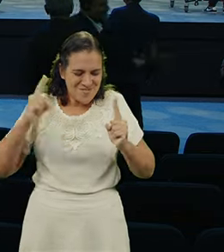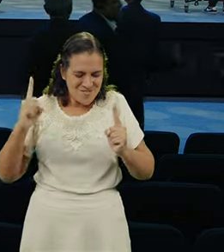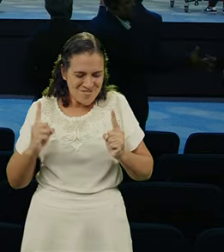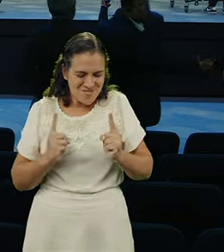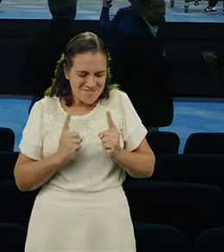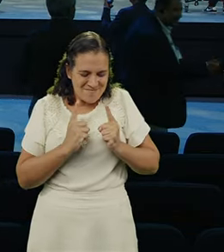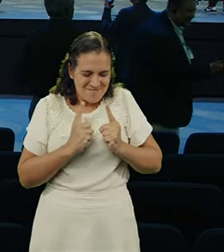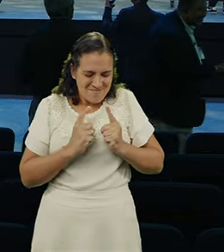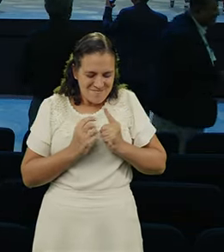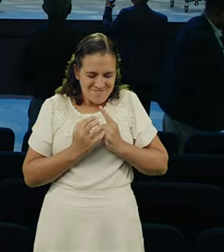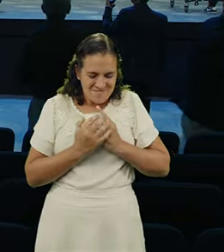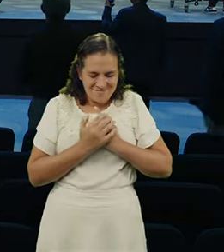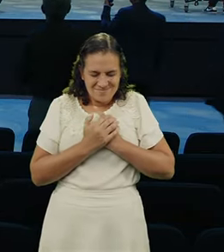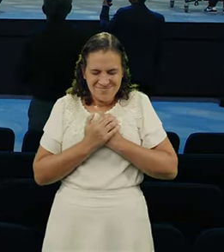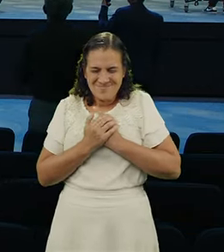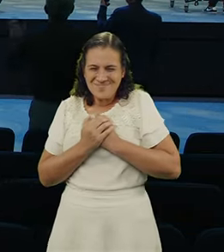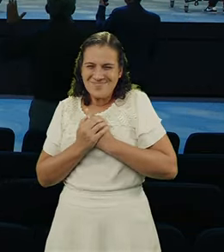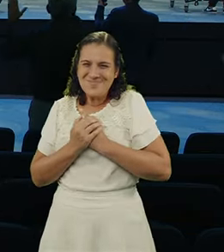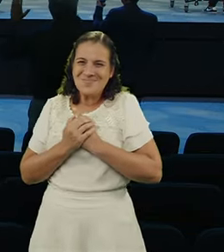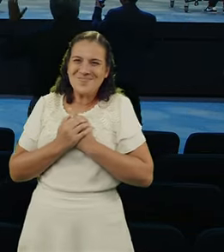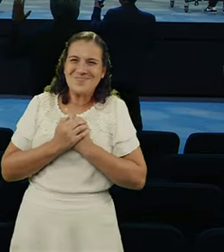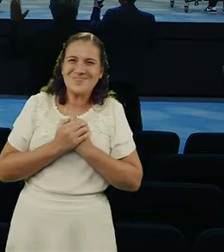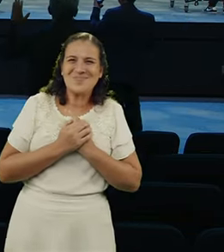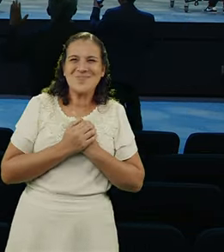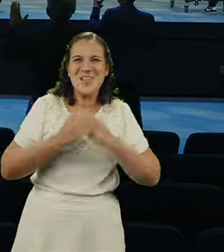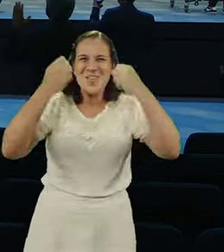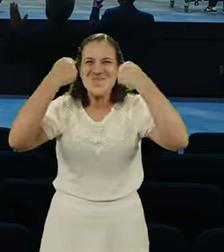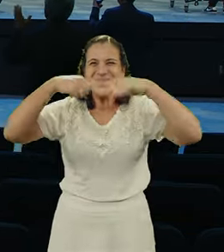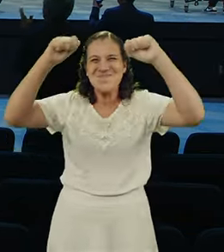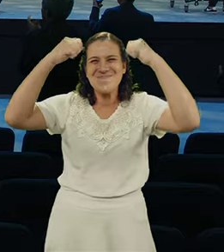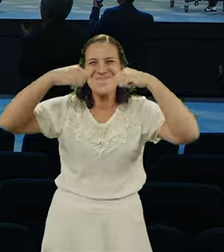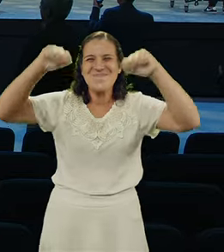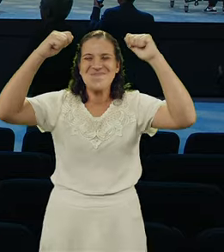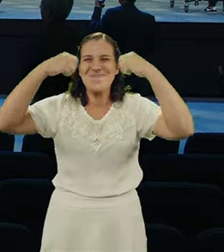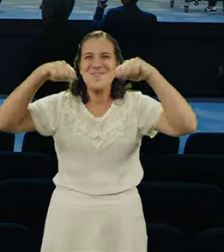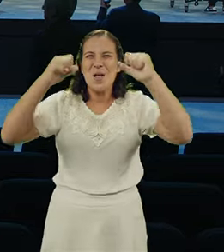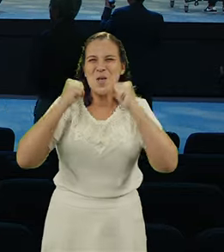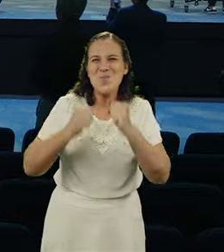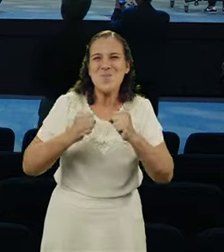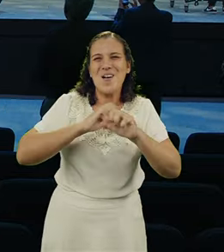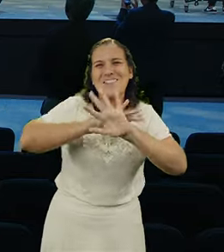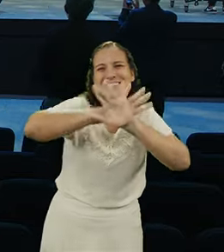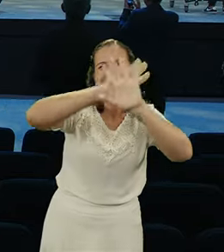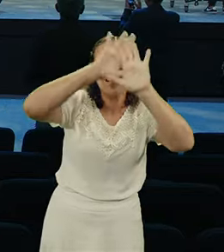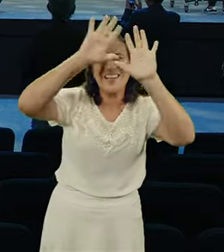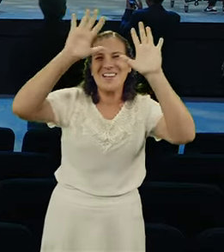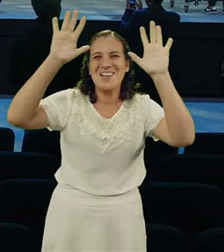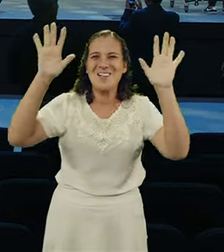aceitei. Aleluia, quem pode dar glória para Jesus? Deus abençoe, Jesus.